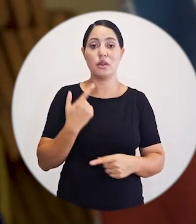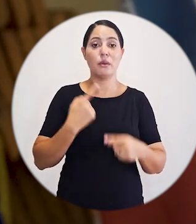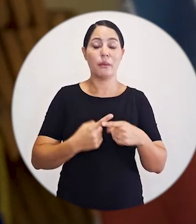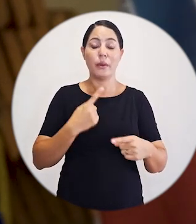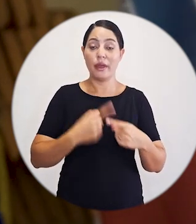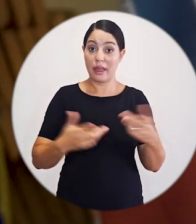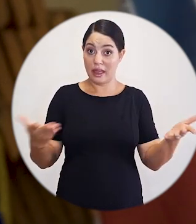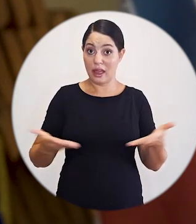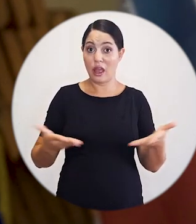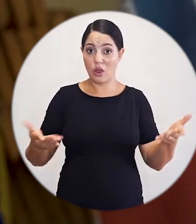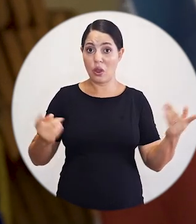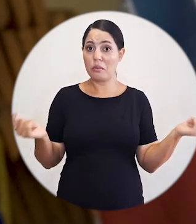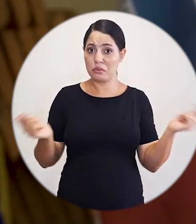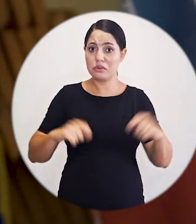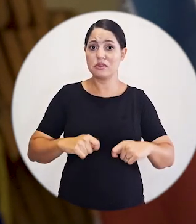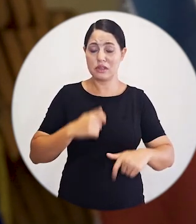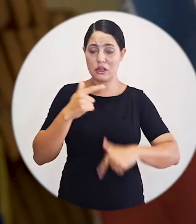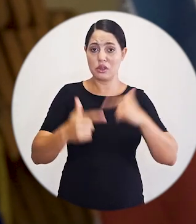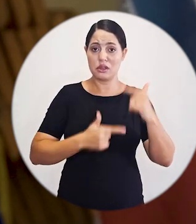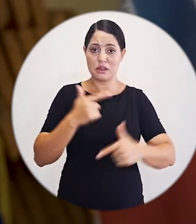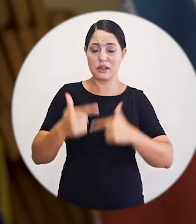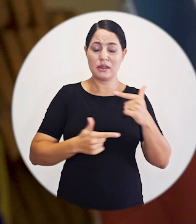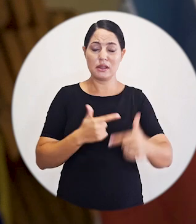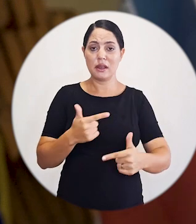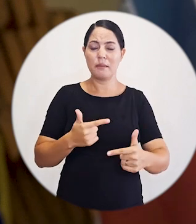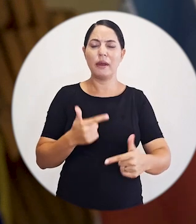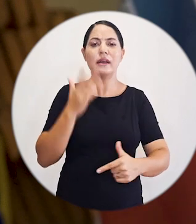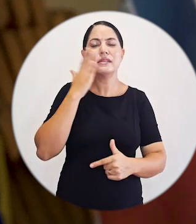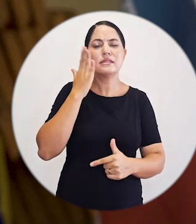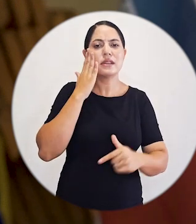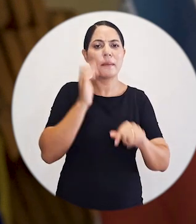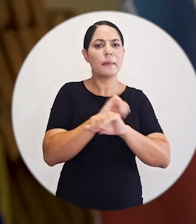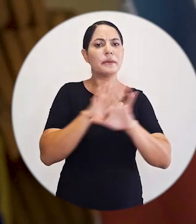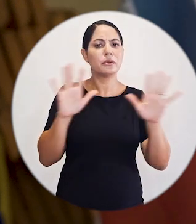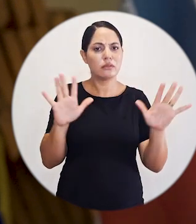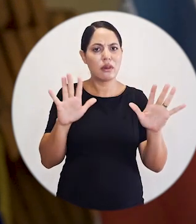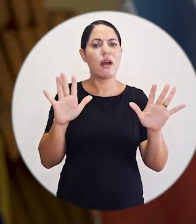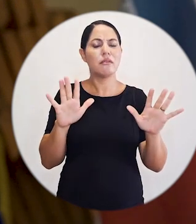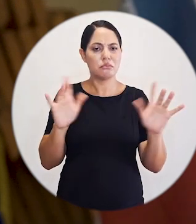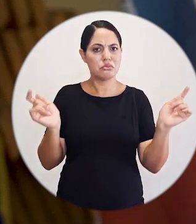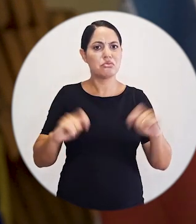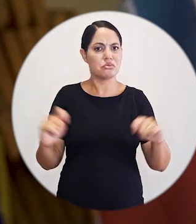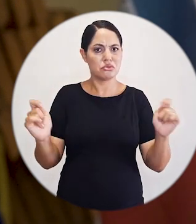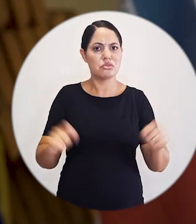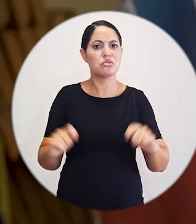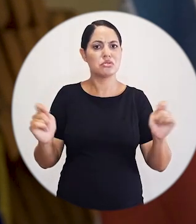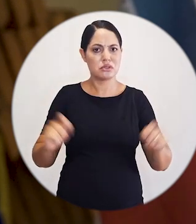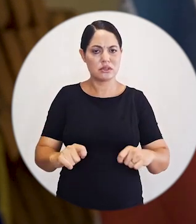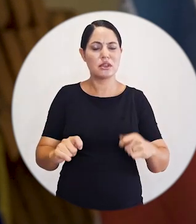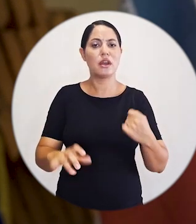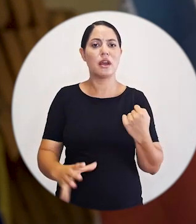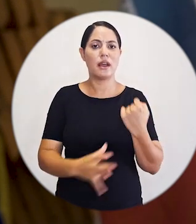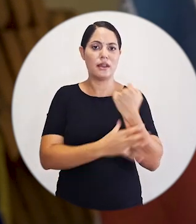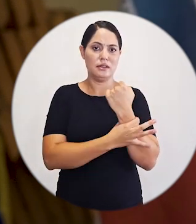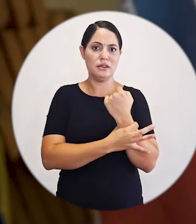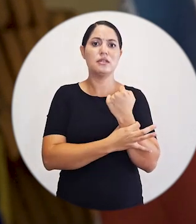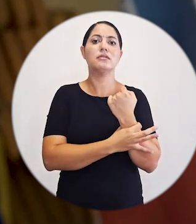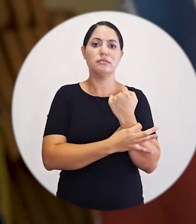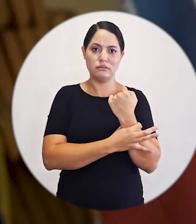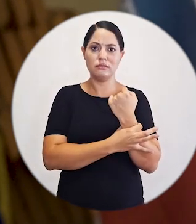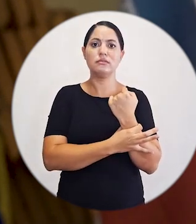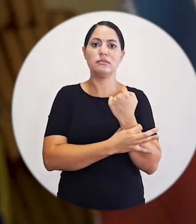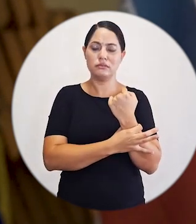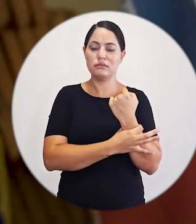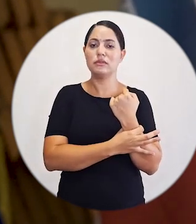na medida em que você pode agora trabalhar sabendo que o órgão seu de classe de regulamentação está atento a